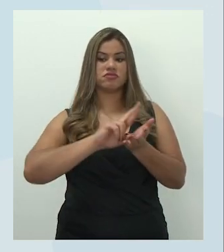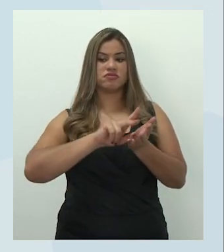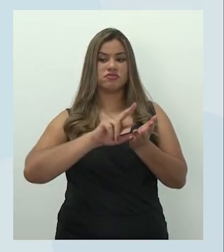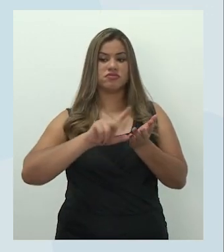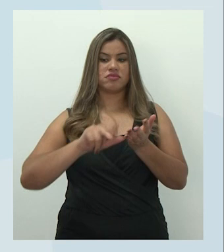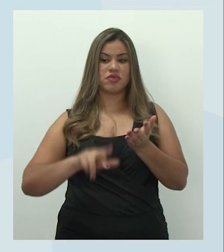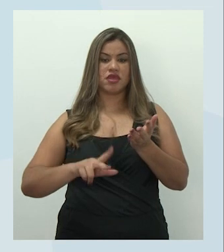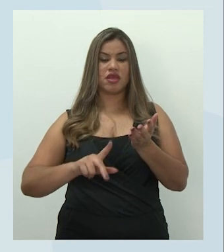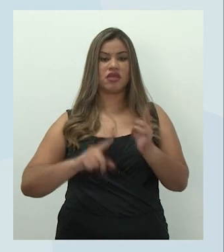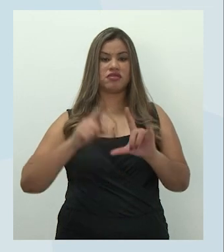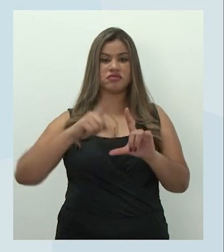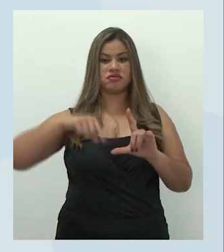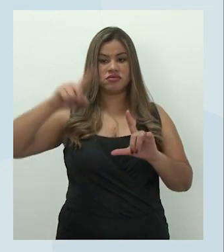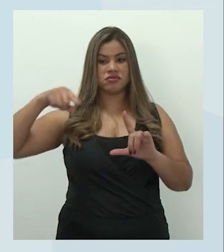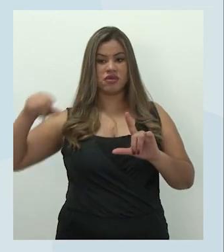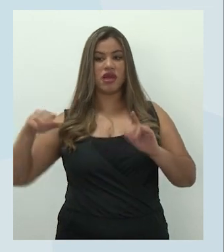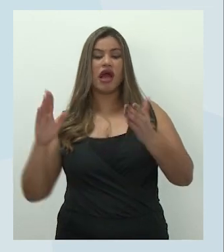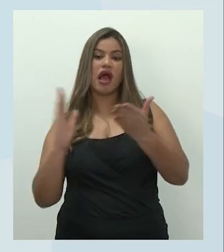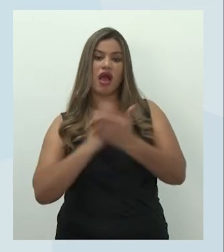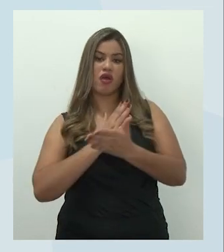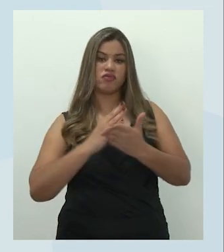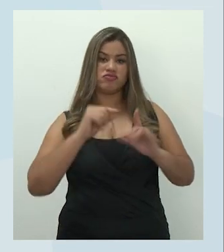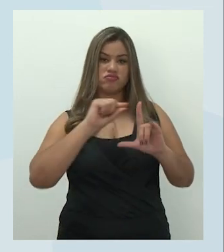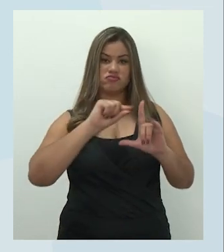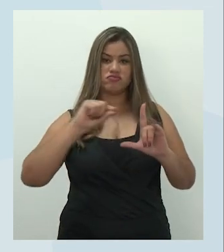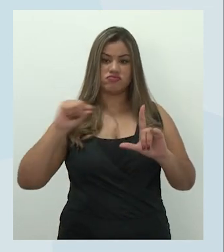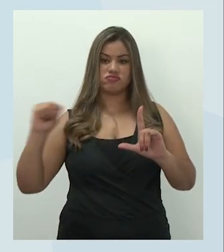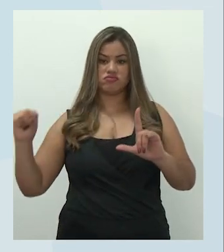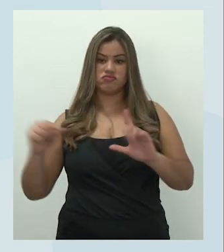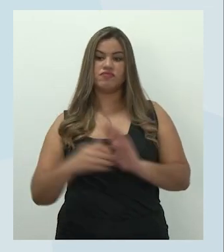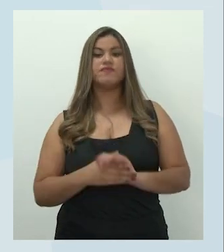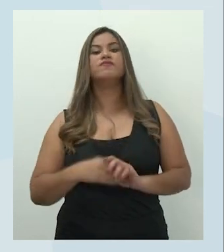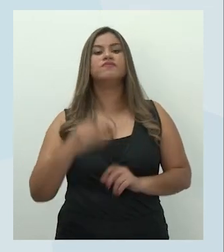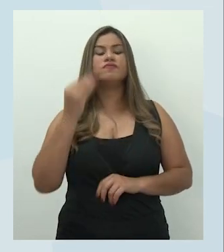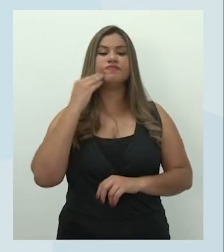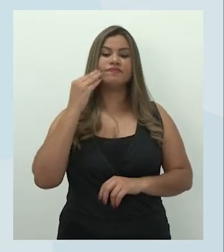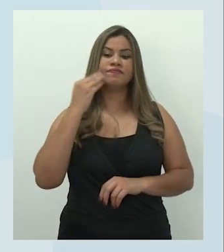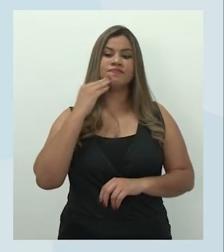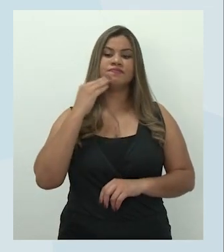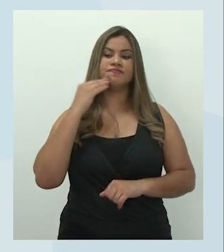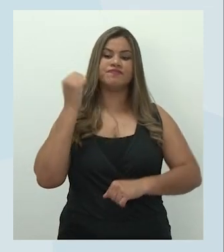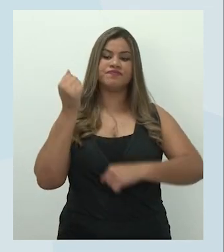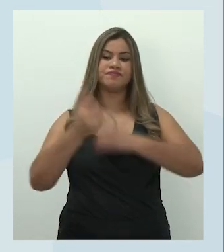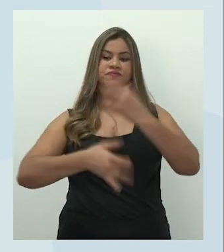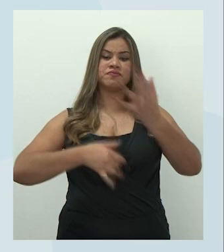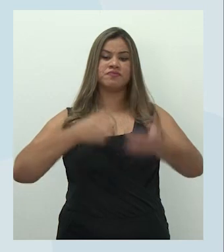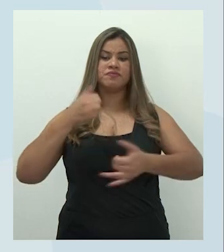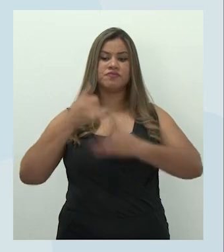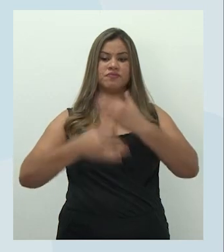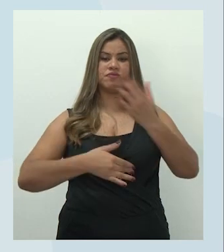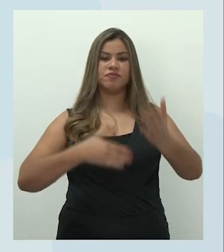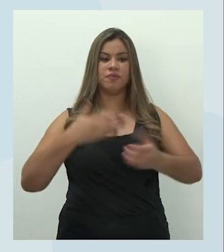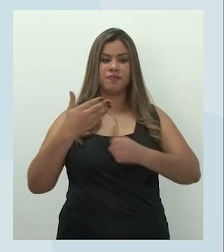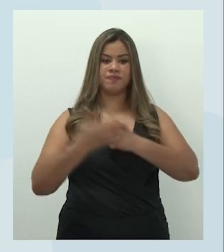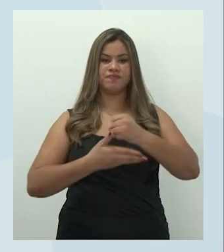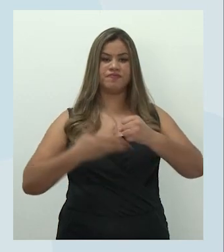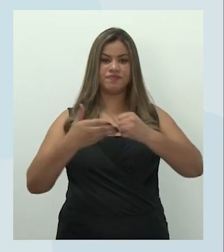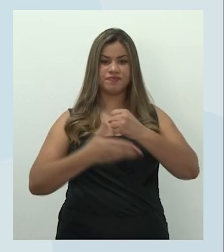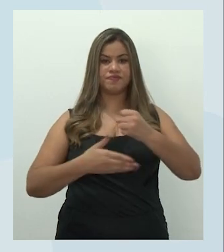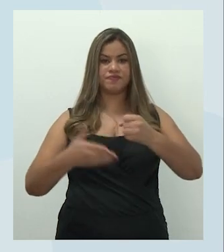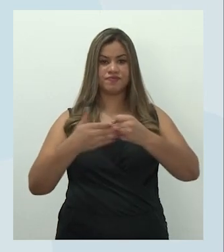variam, tentativas de expressar ou explicar a estrutura de um problema, presença do processo